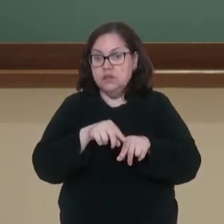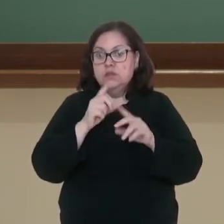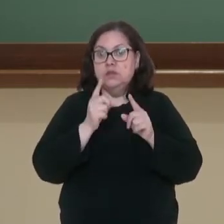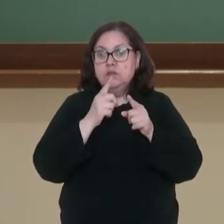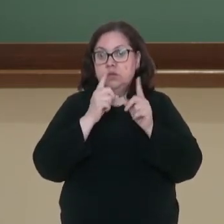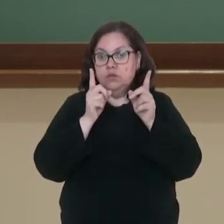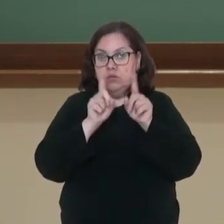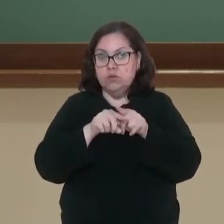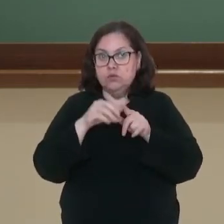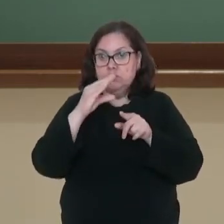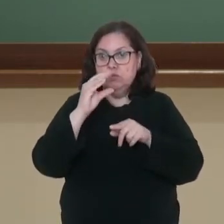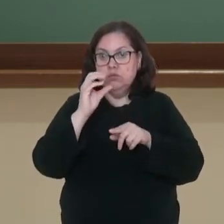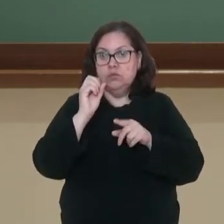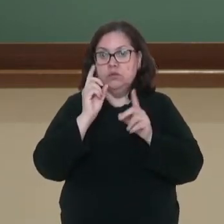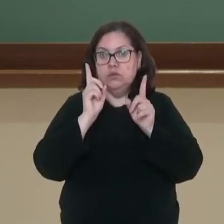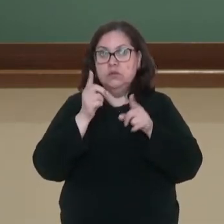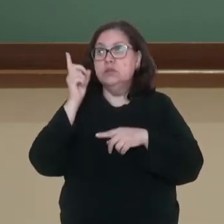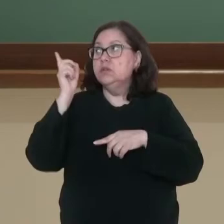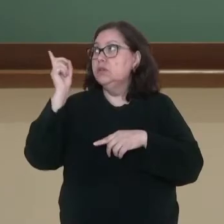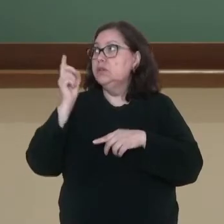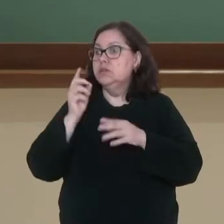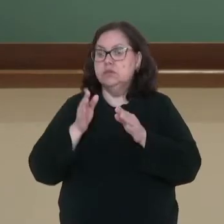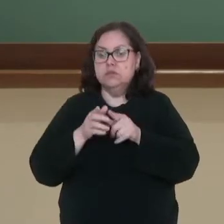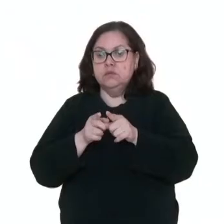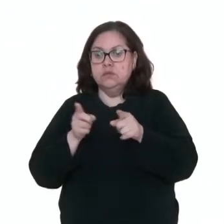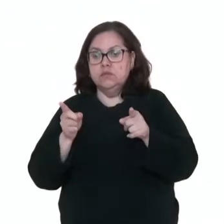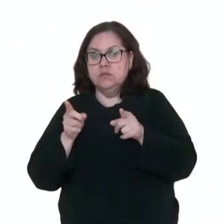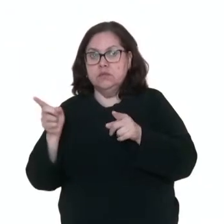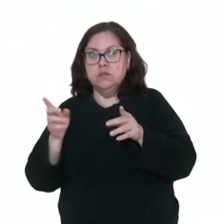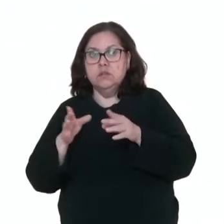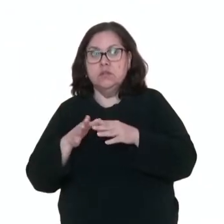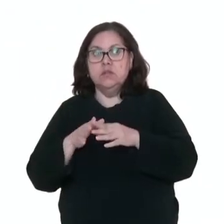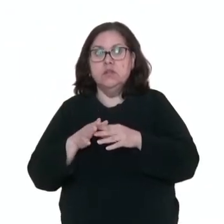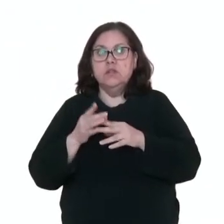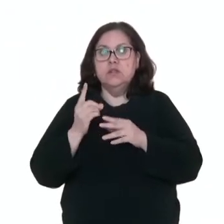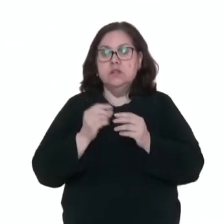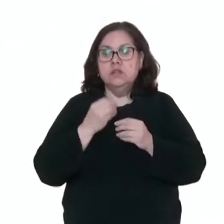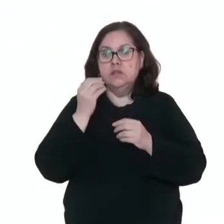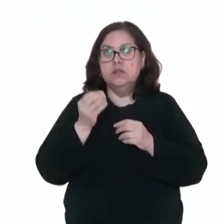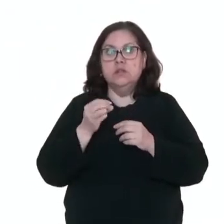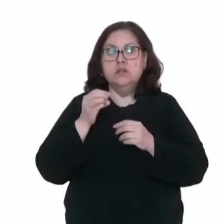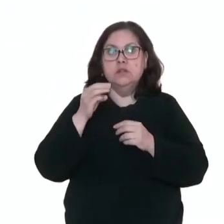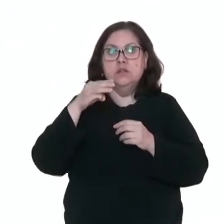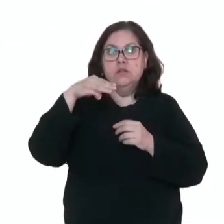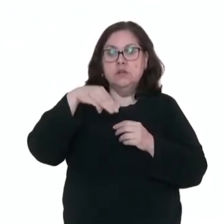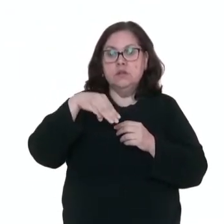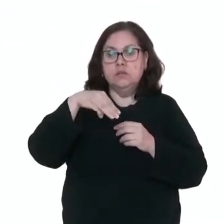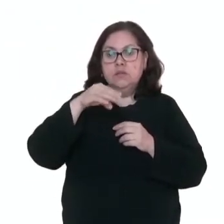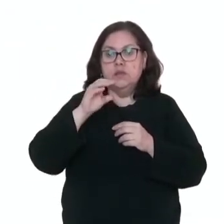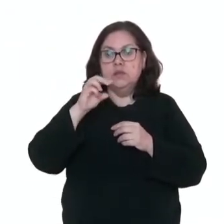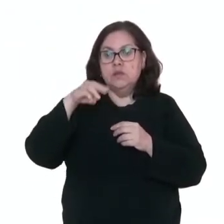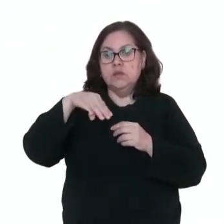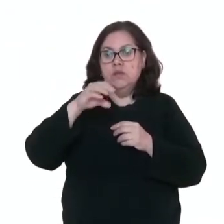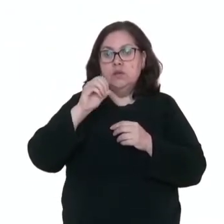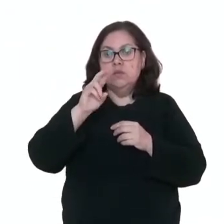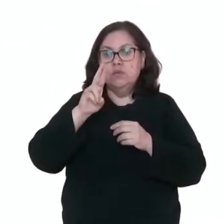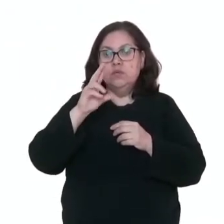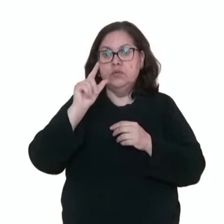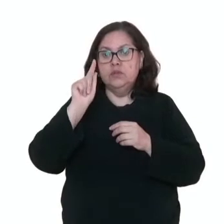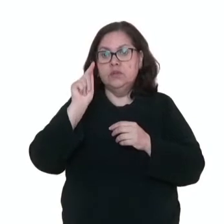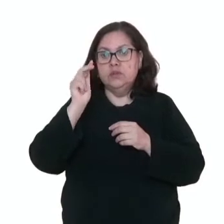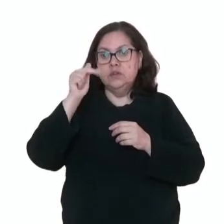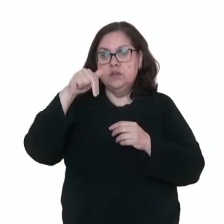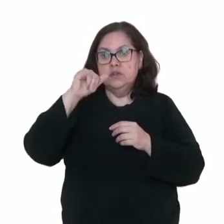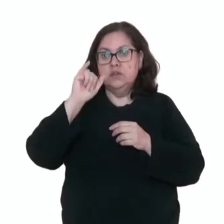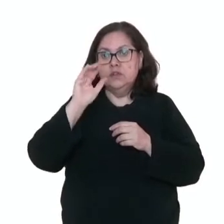cromossomo, tá? Aqui vai dando as distâncias para vocês. Tá dando em M, né, de morganídeos, beleza? Essa